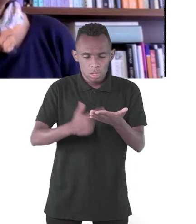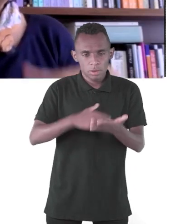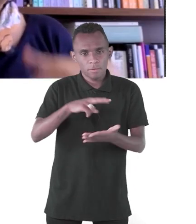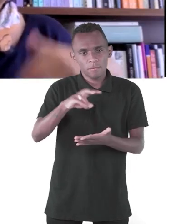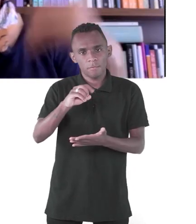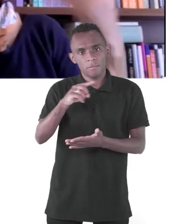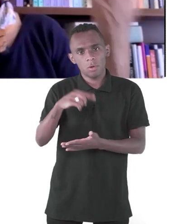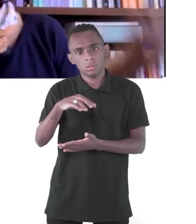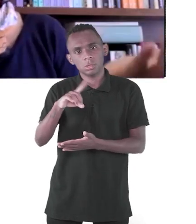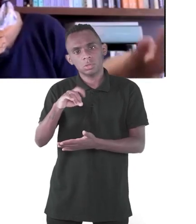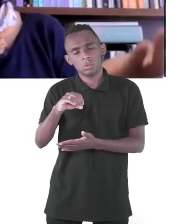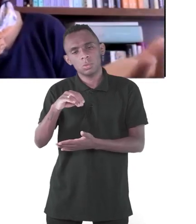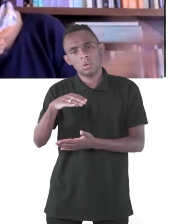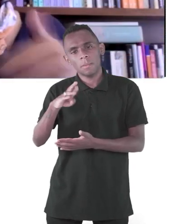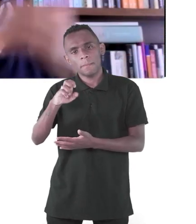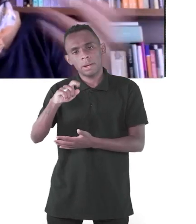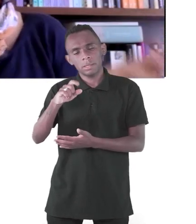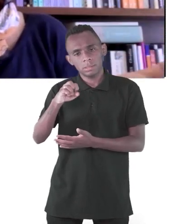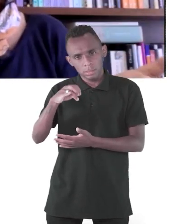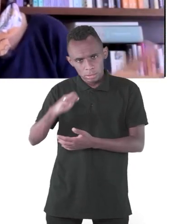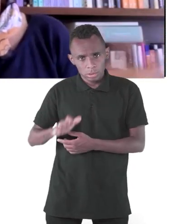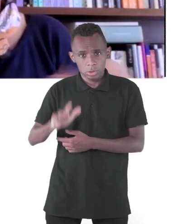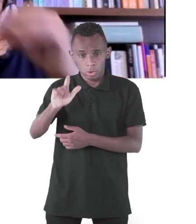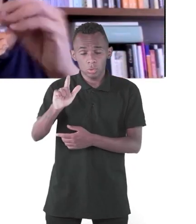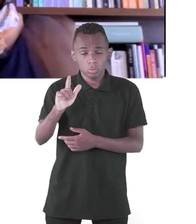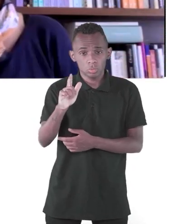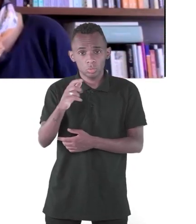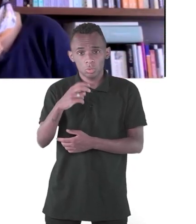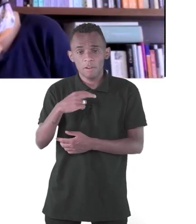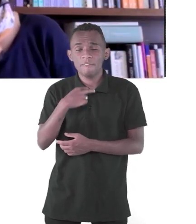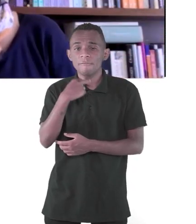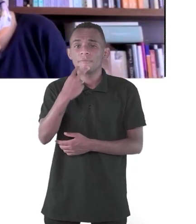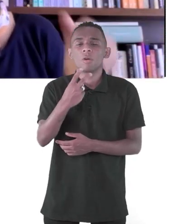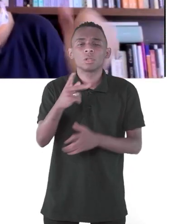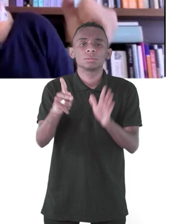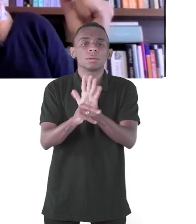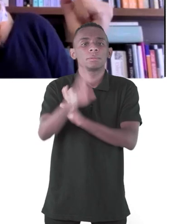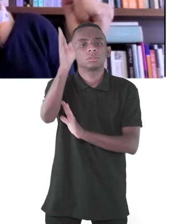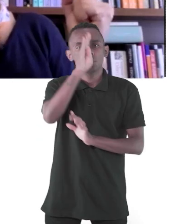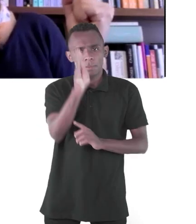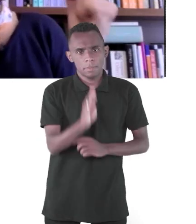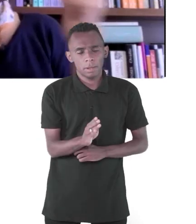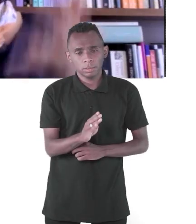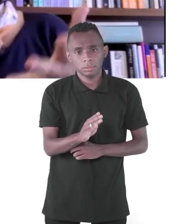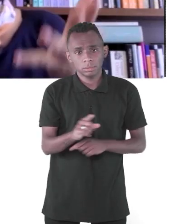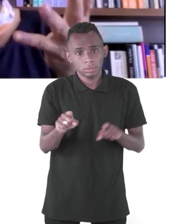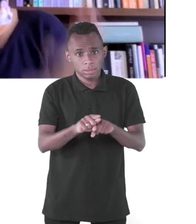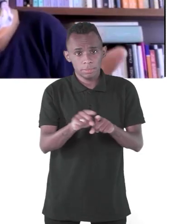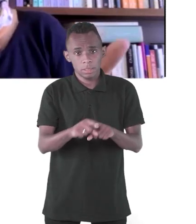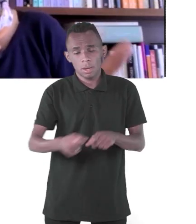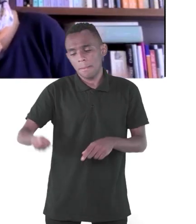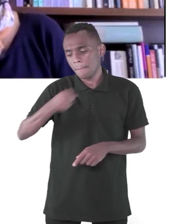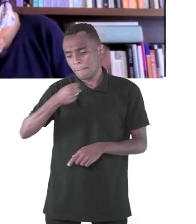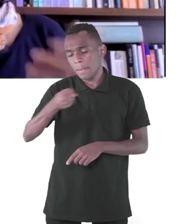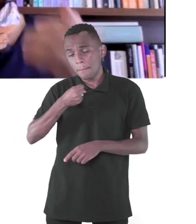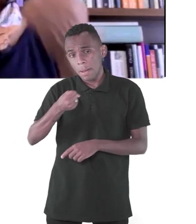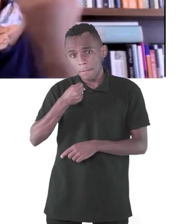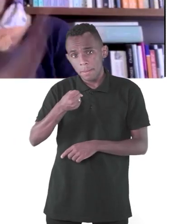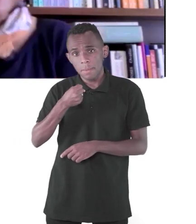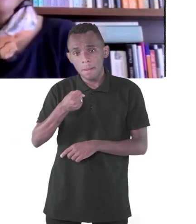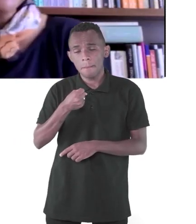livro, o programa que tem 23 anos está no formato podcast, o podcast Peixe